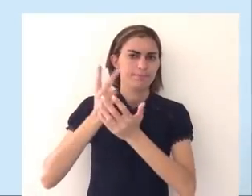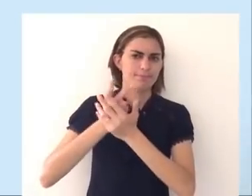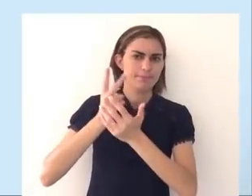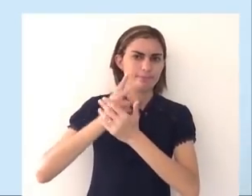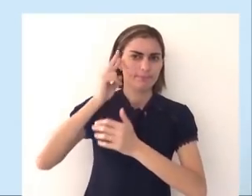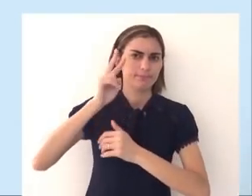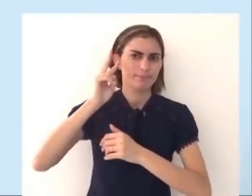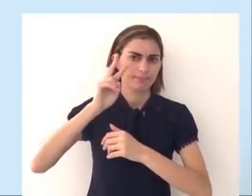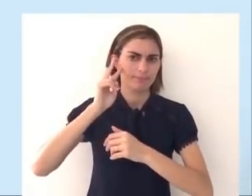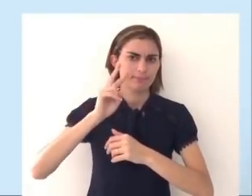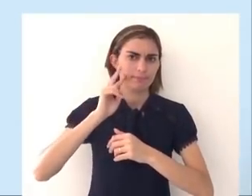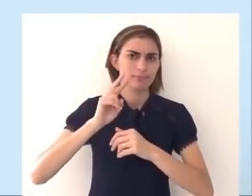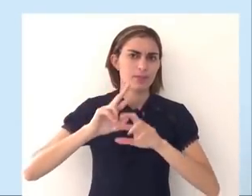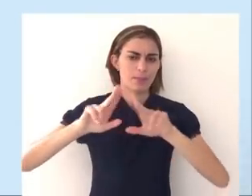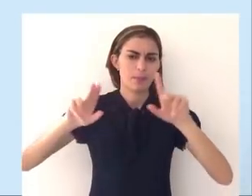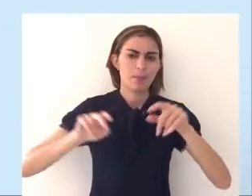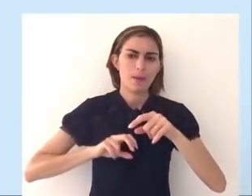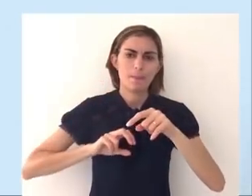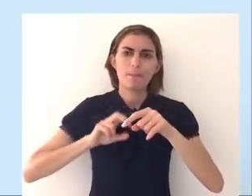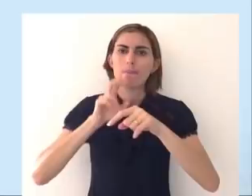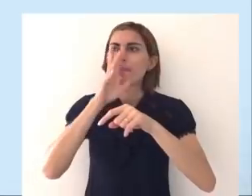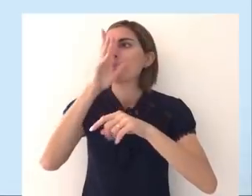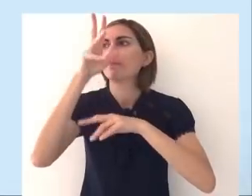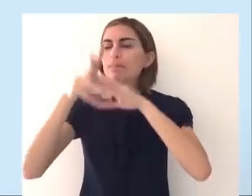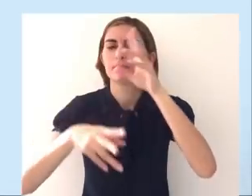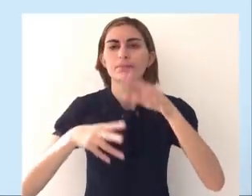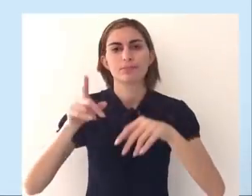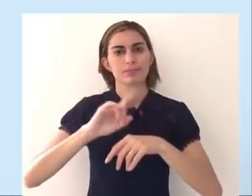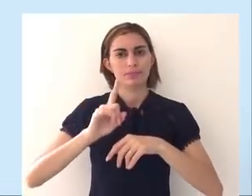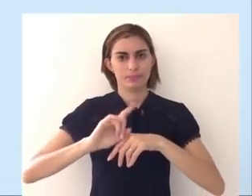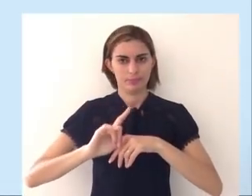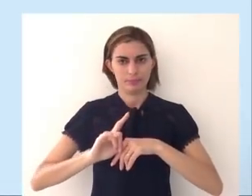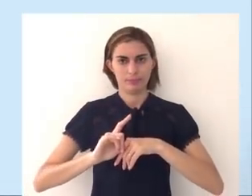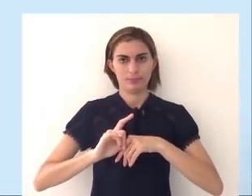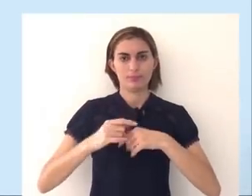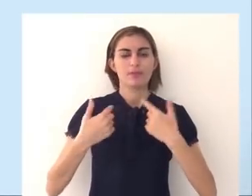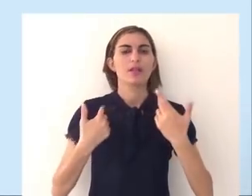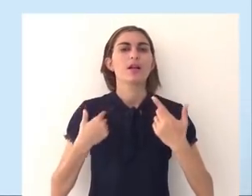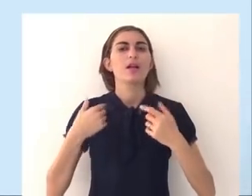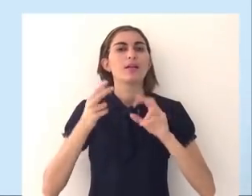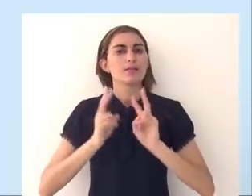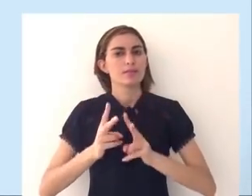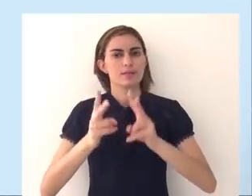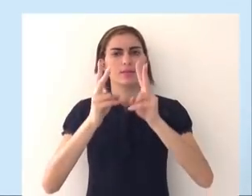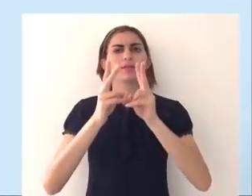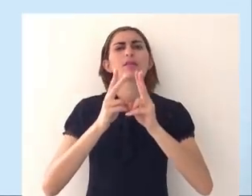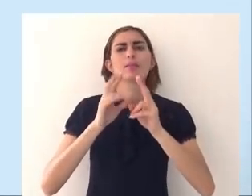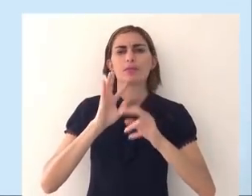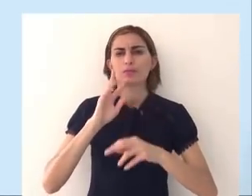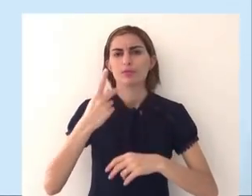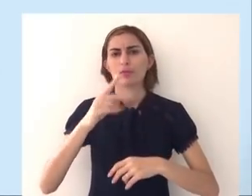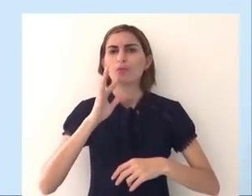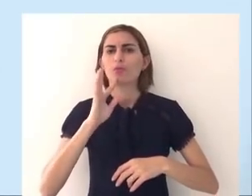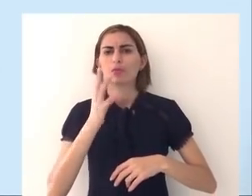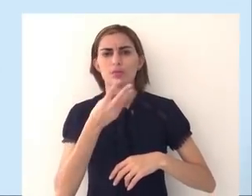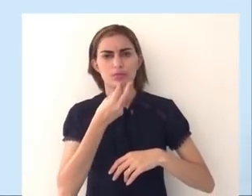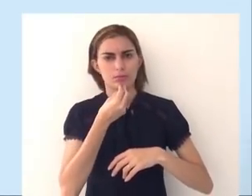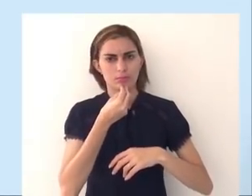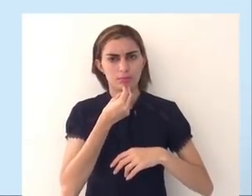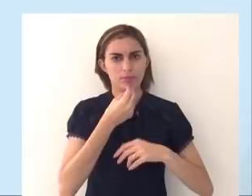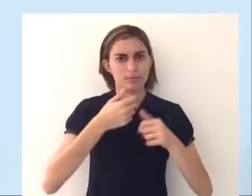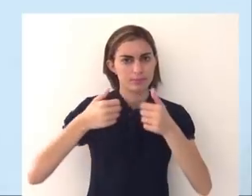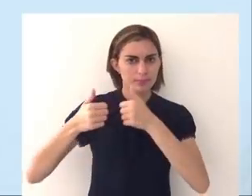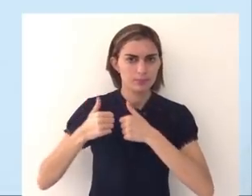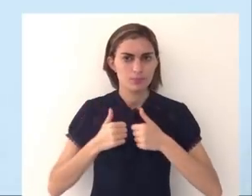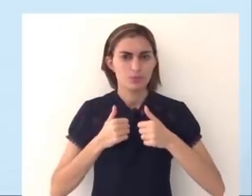sempre lembrar, não salta vários degraus de uma vez só. Vai pouquinho e sedimentando o teu conhecimento.